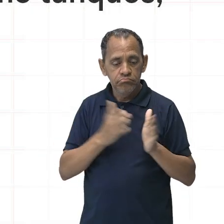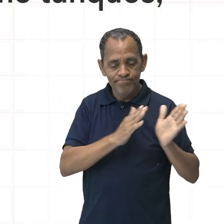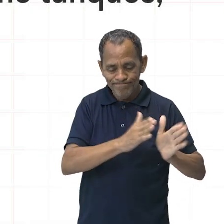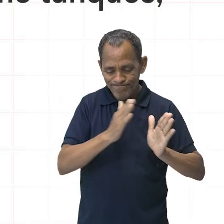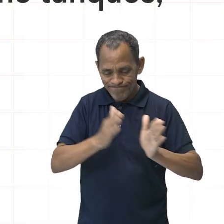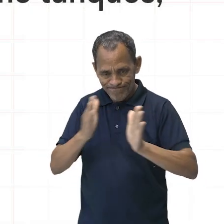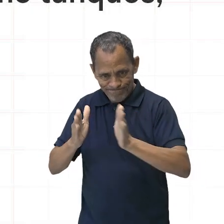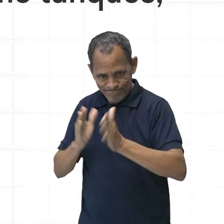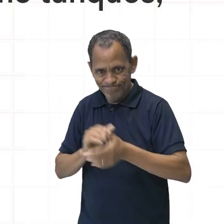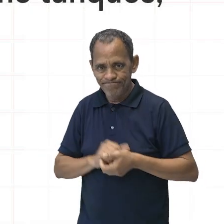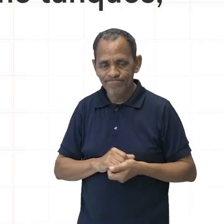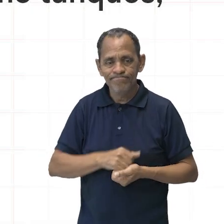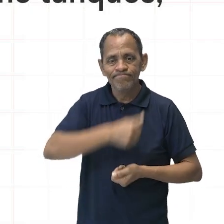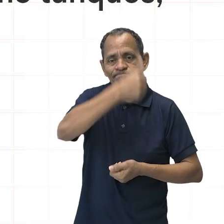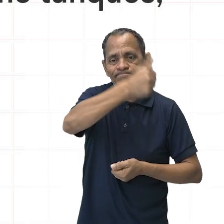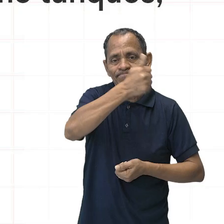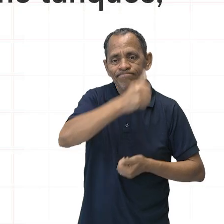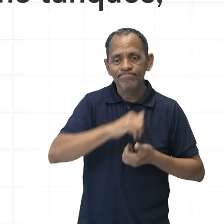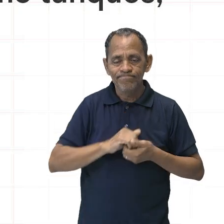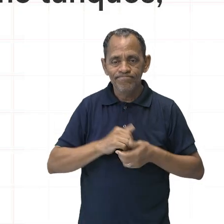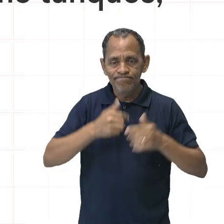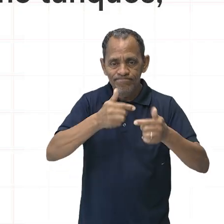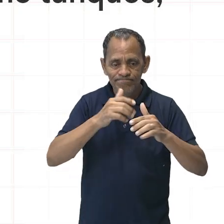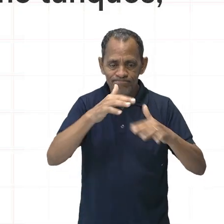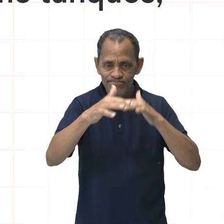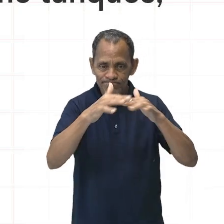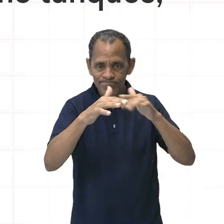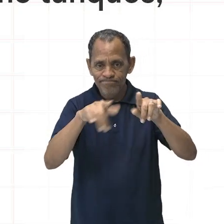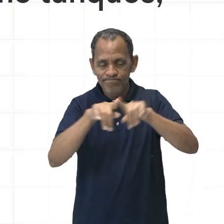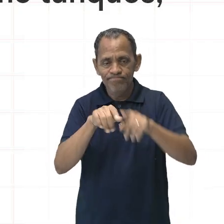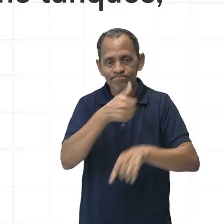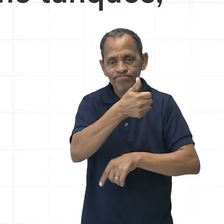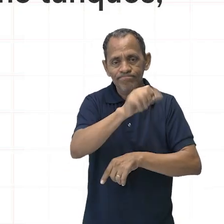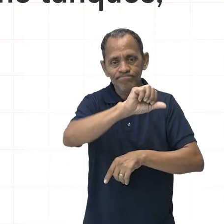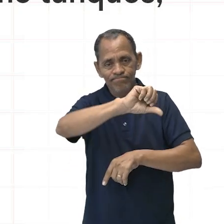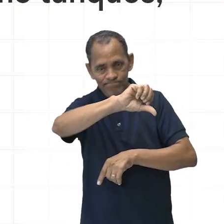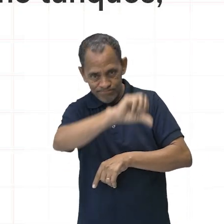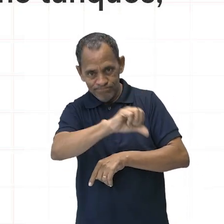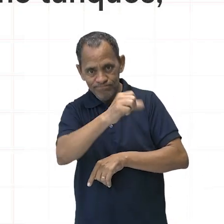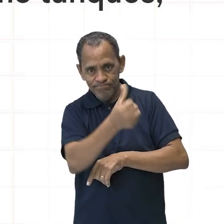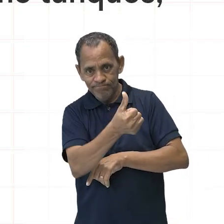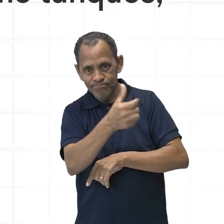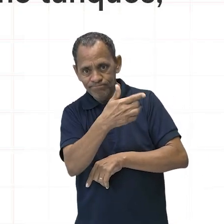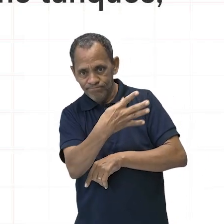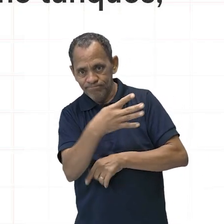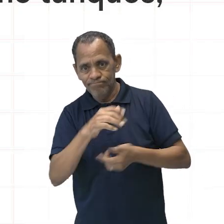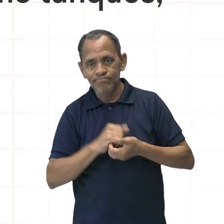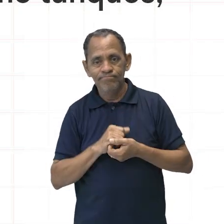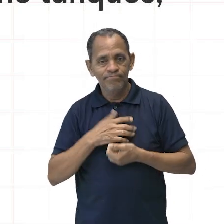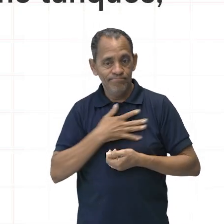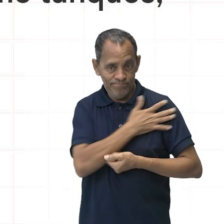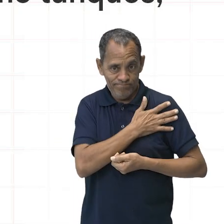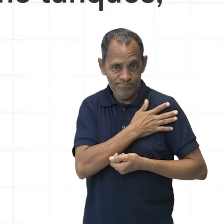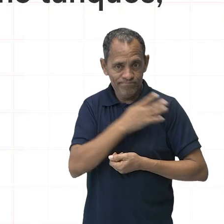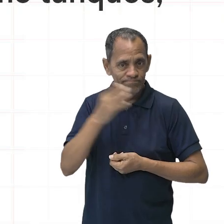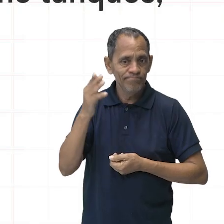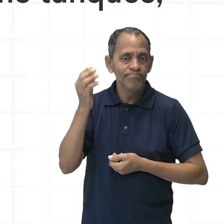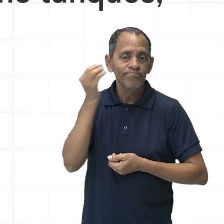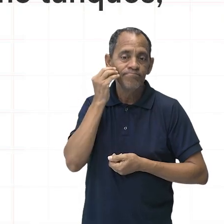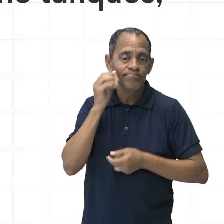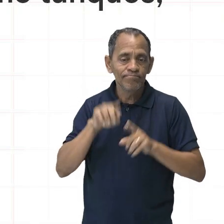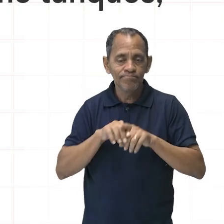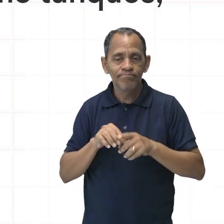guerra. A primeira delas é a Guerra de Movimento, 1914, em que os exércitos tentaram